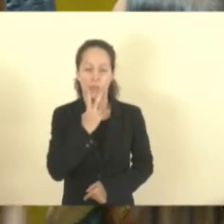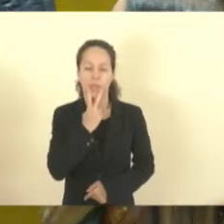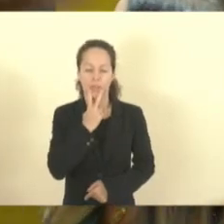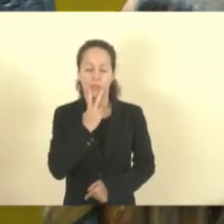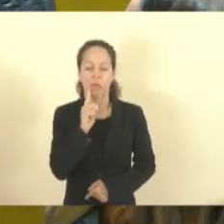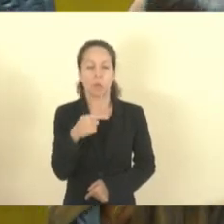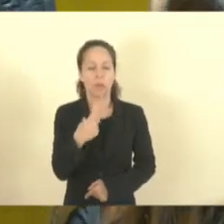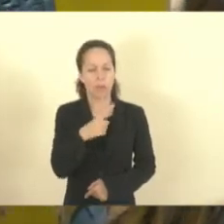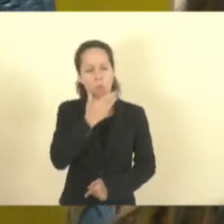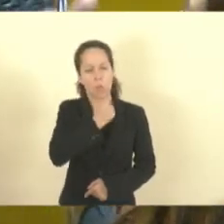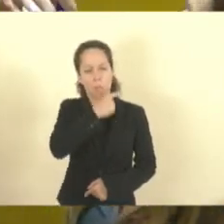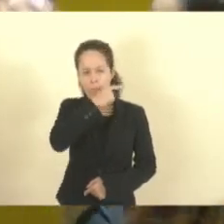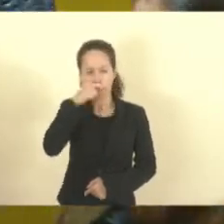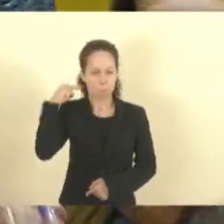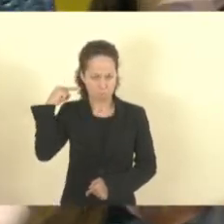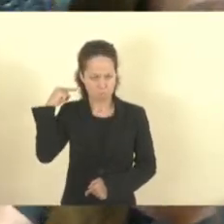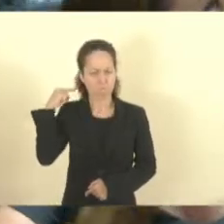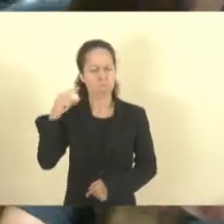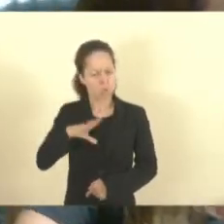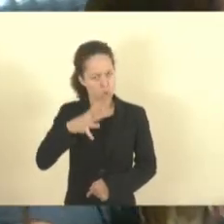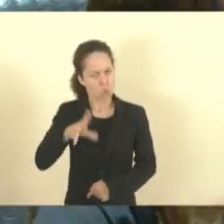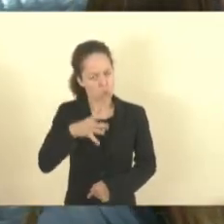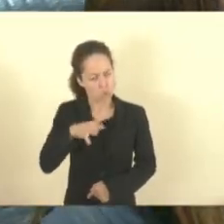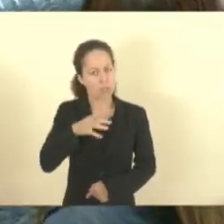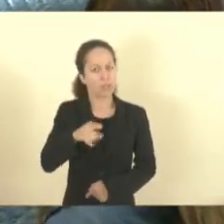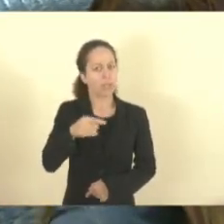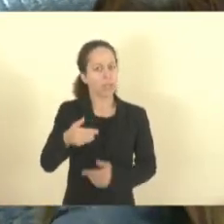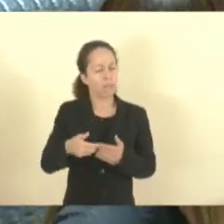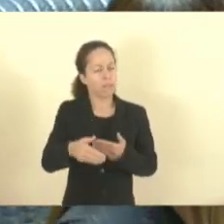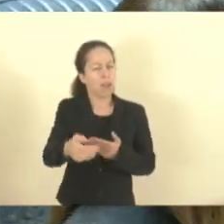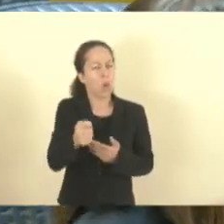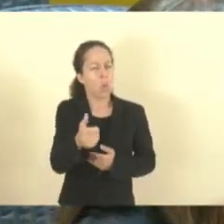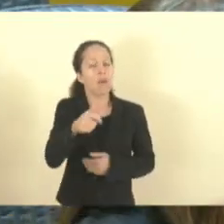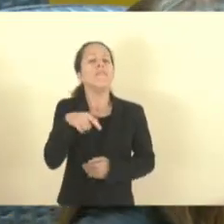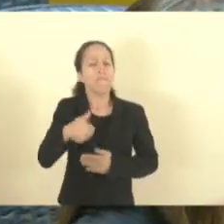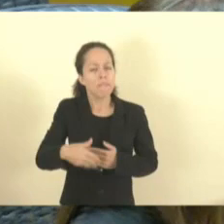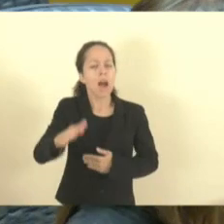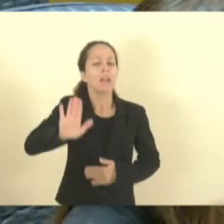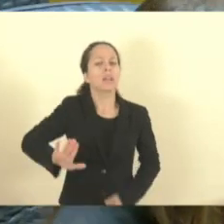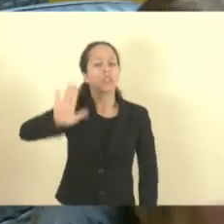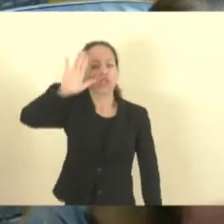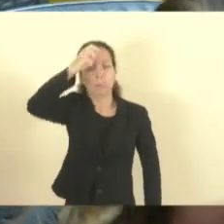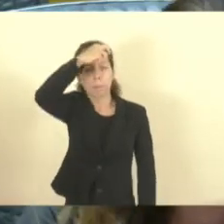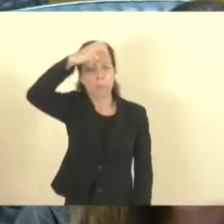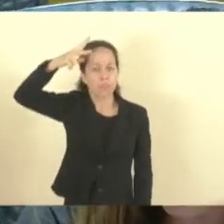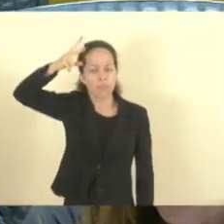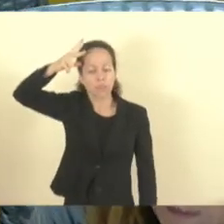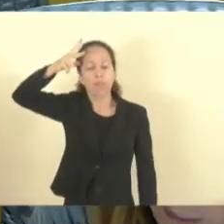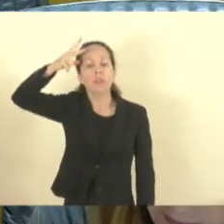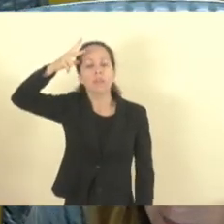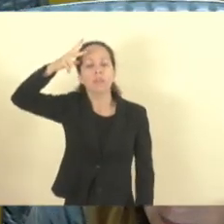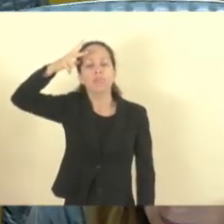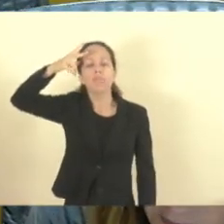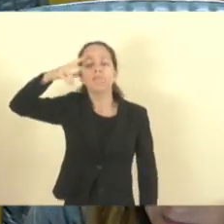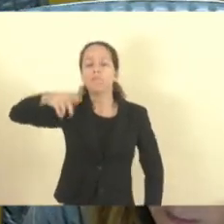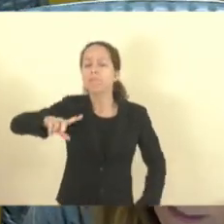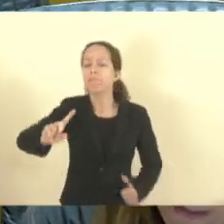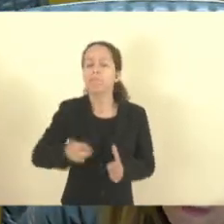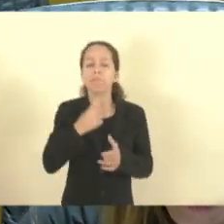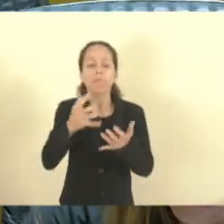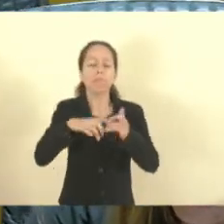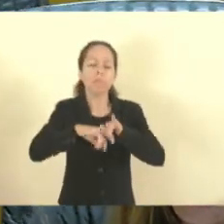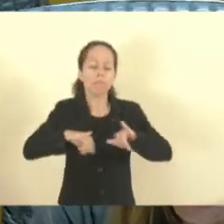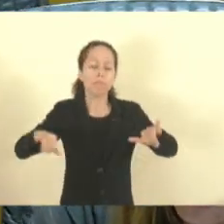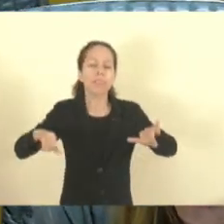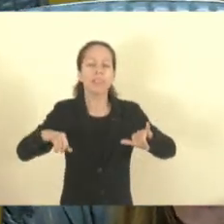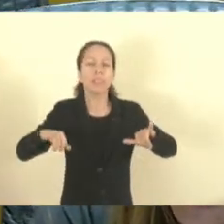Capitão Assunção, um guerreiro, trabalhador, pré-candidato a prefeito aí também. Gente, assim, primeiro que a cidade da Serra, mais uma